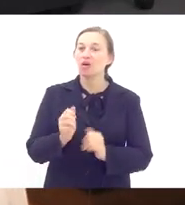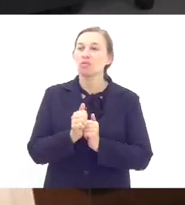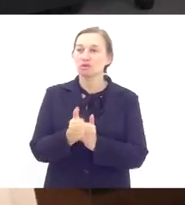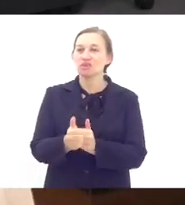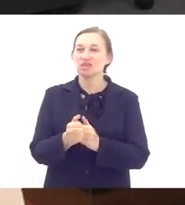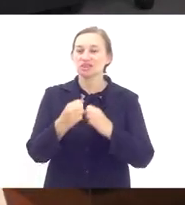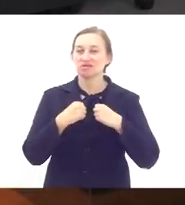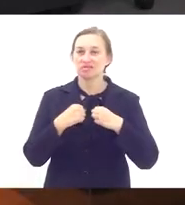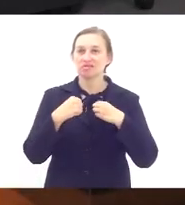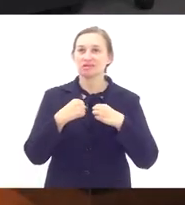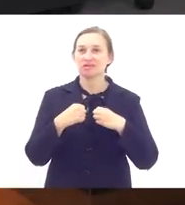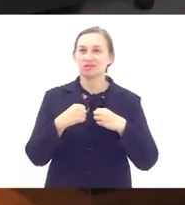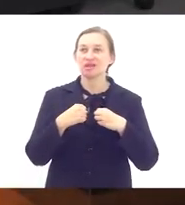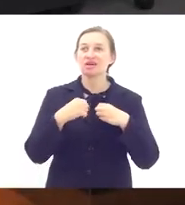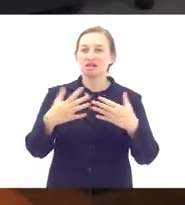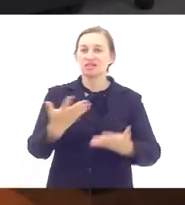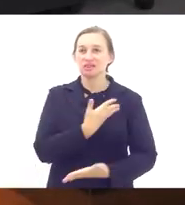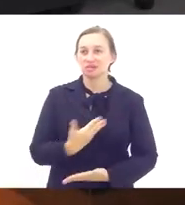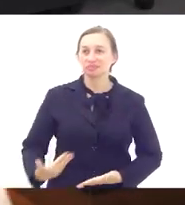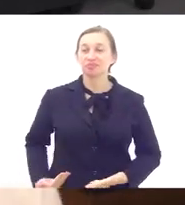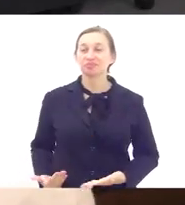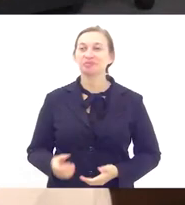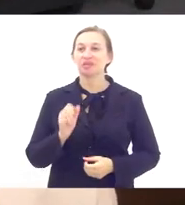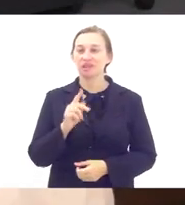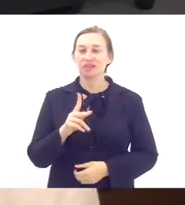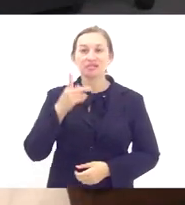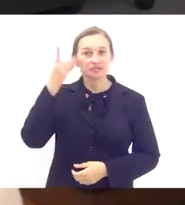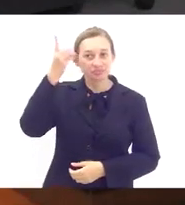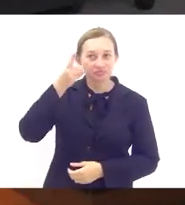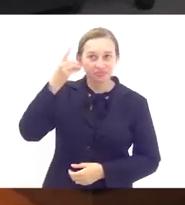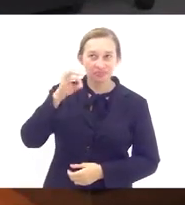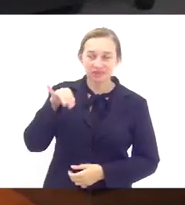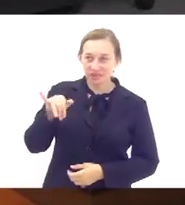a audiência. Ok, deputado Tandy.